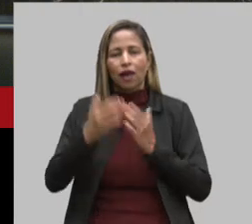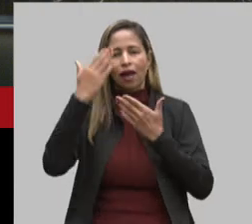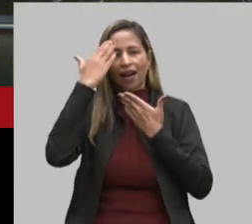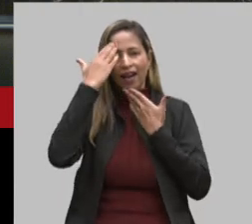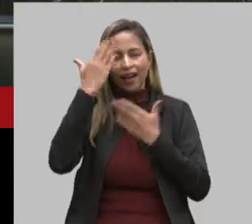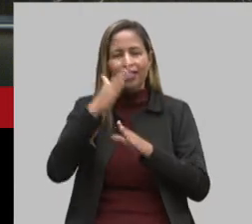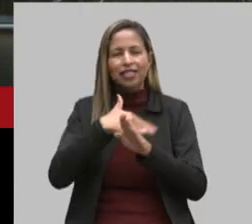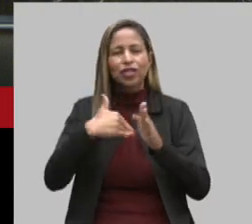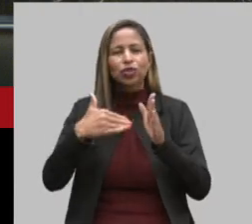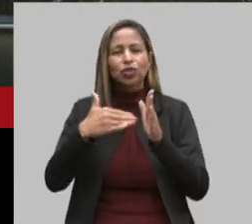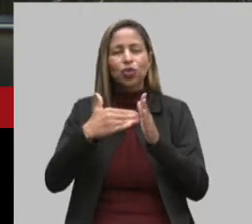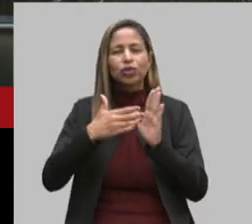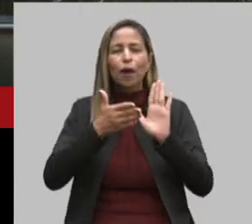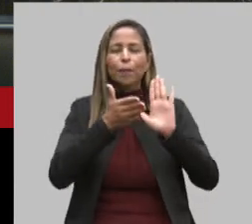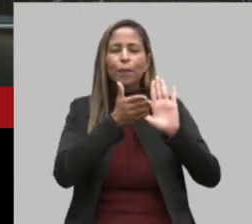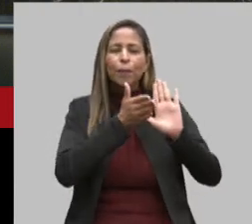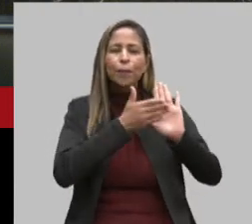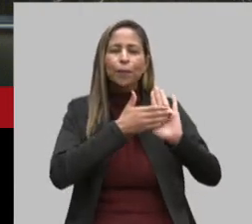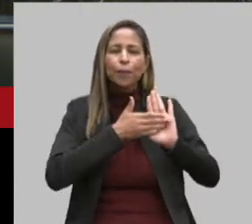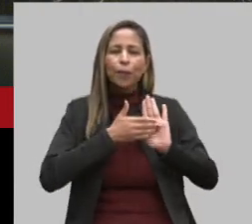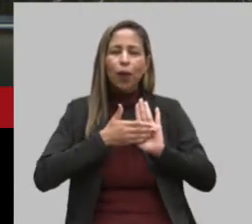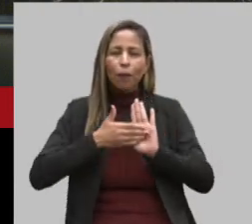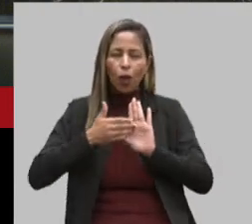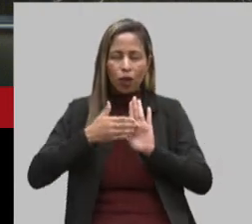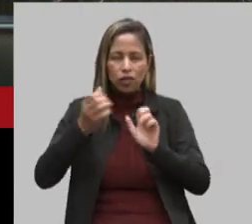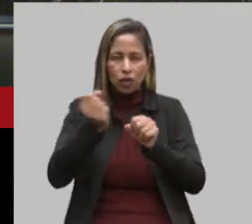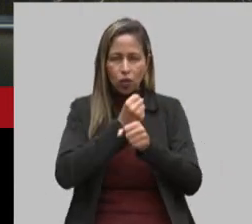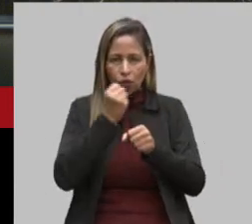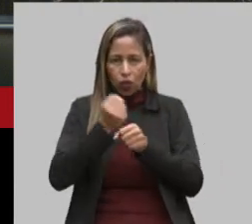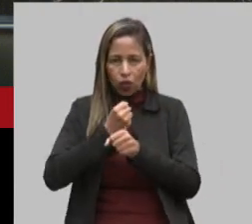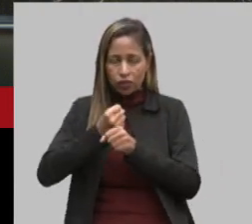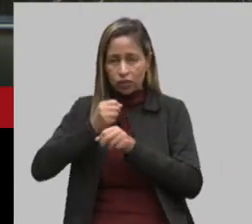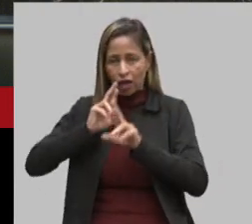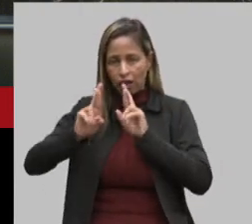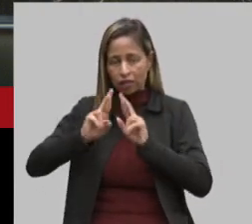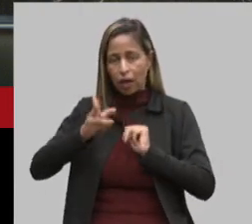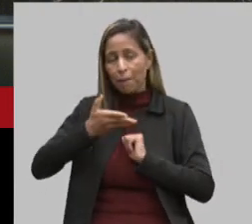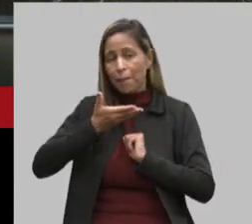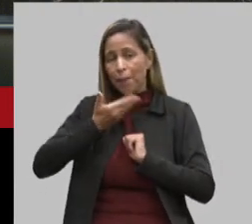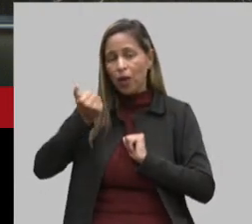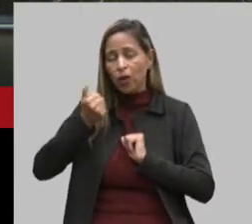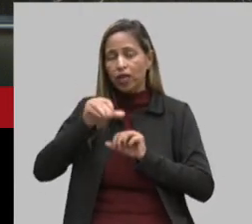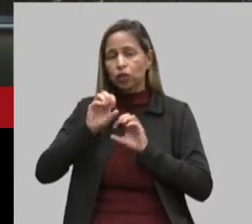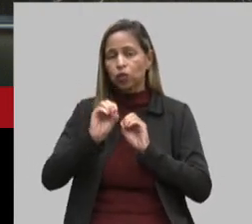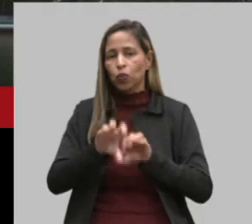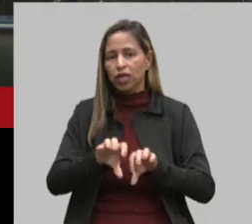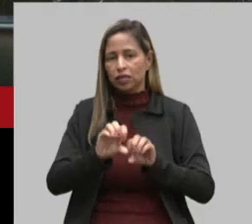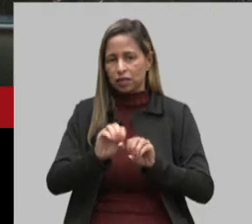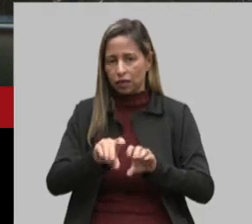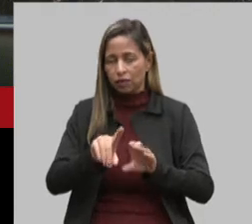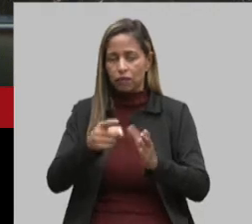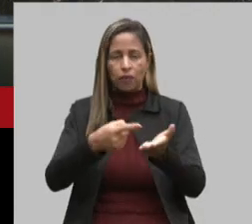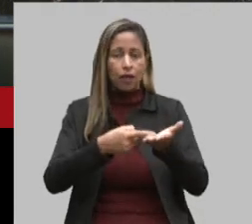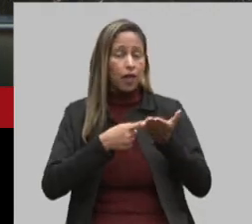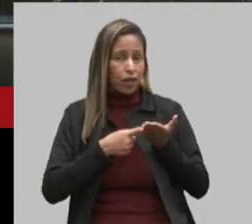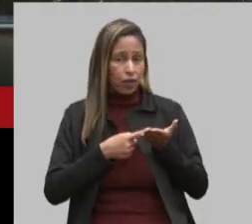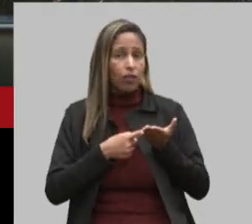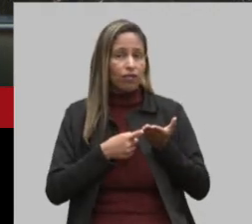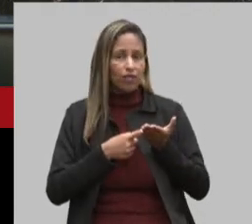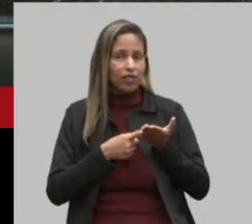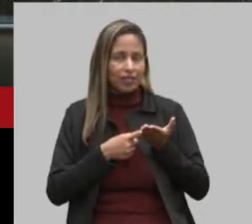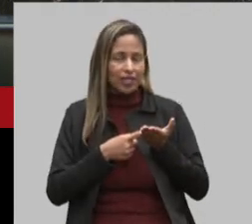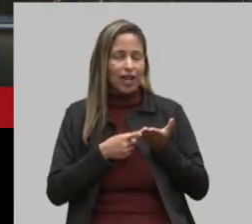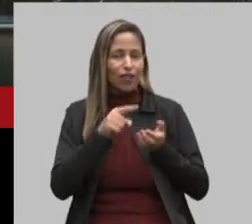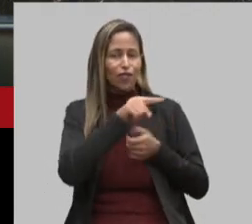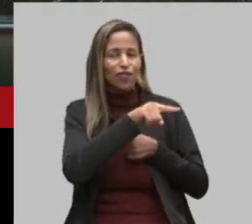todas as propostas que vocês construíram relacionados à melhoria do ensino e quero convidar convidar